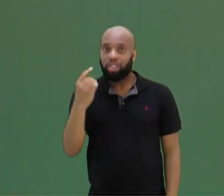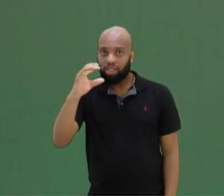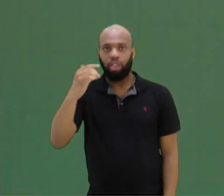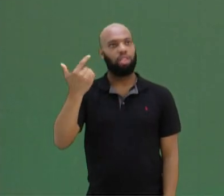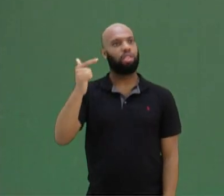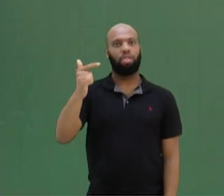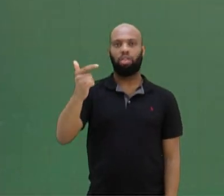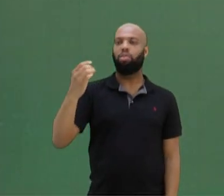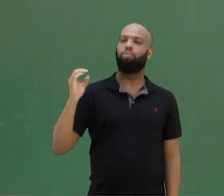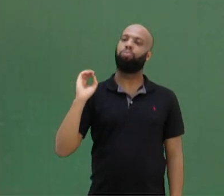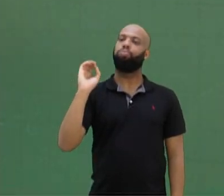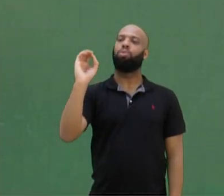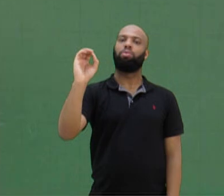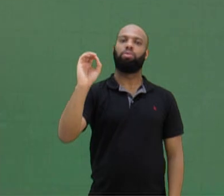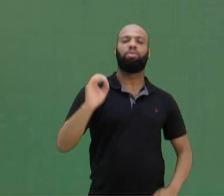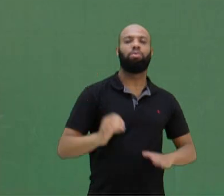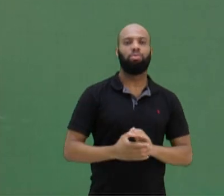de delta.